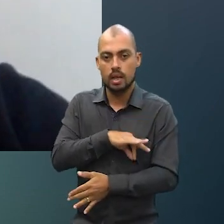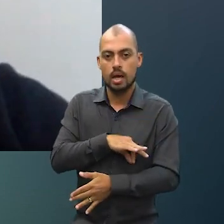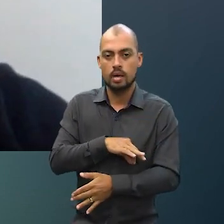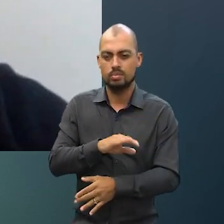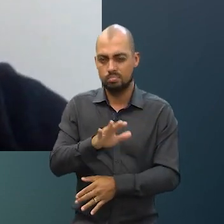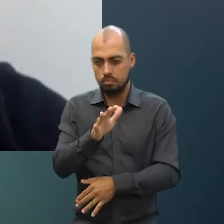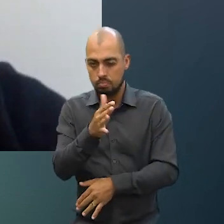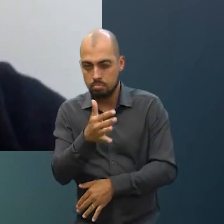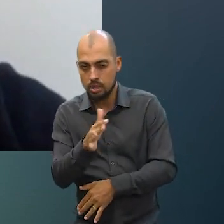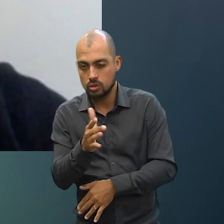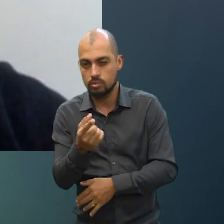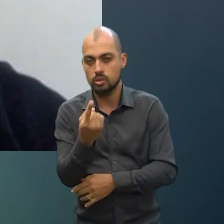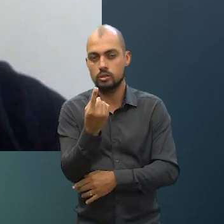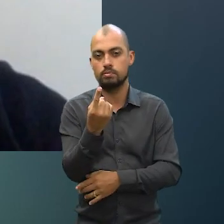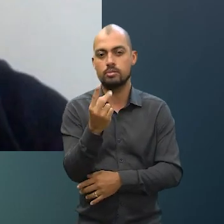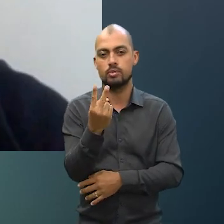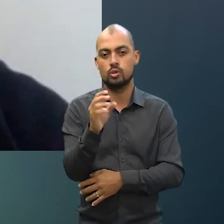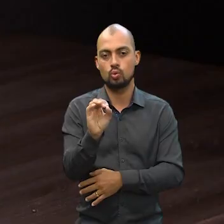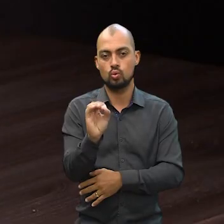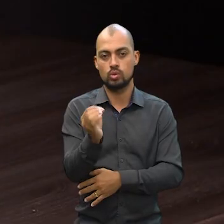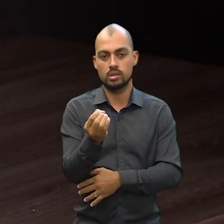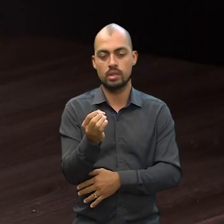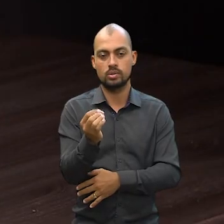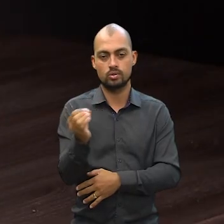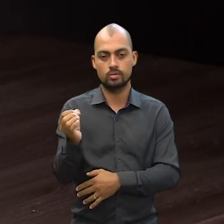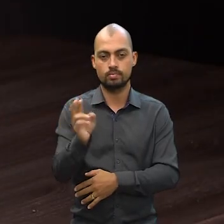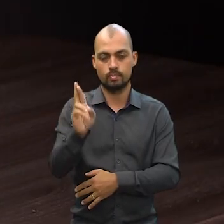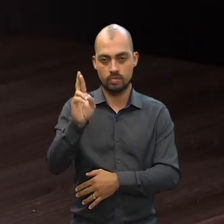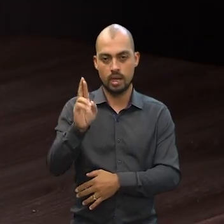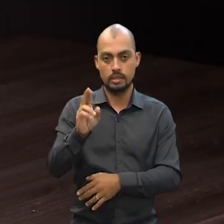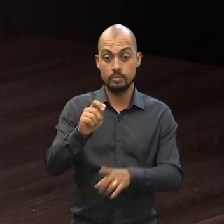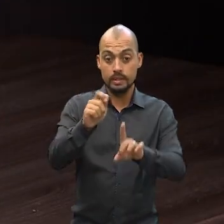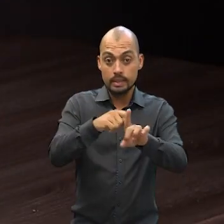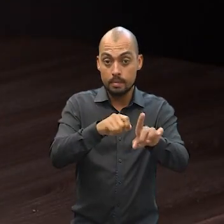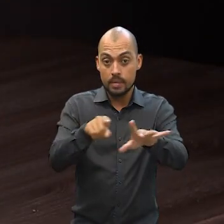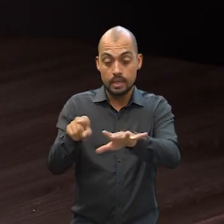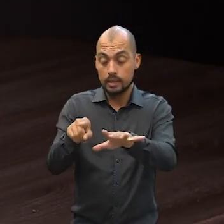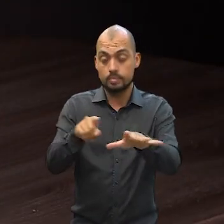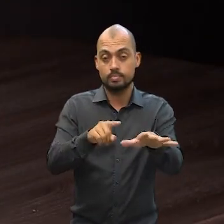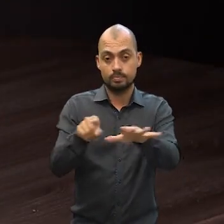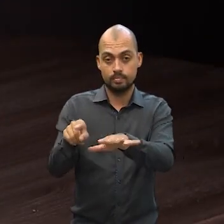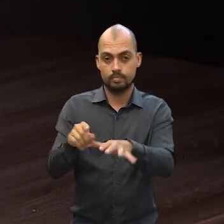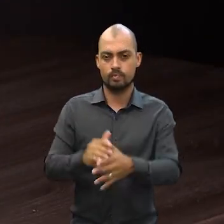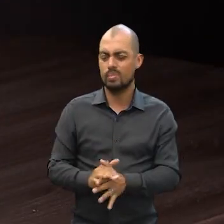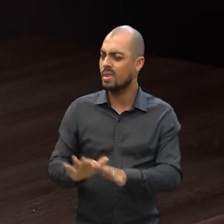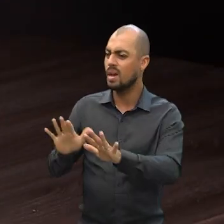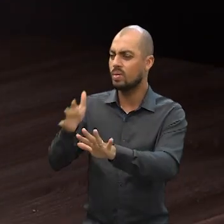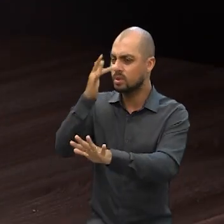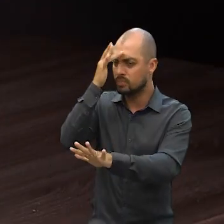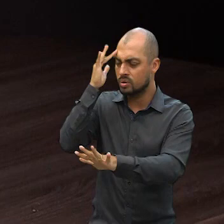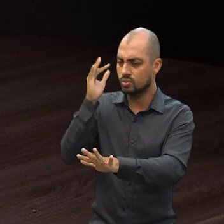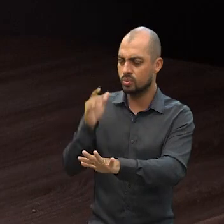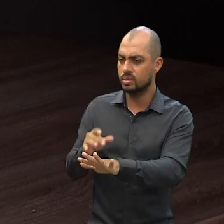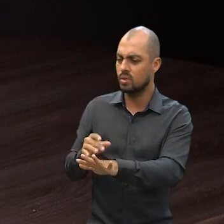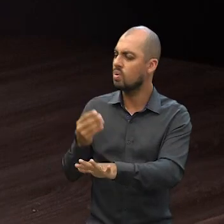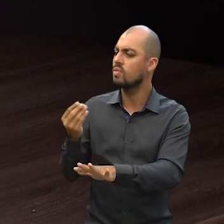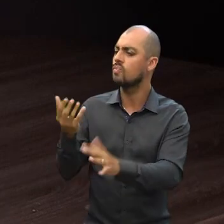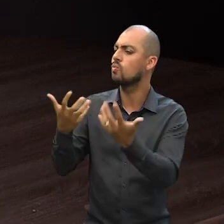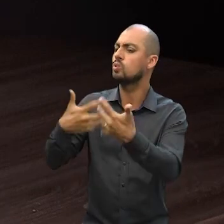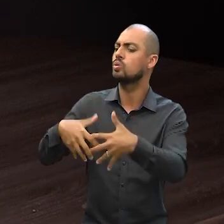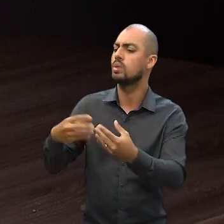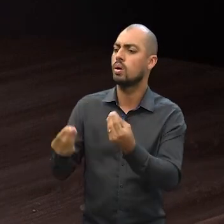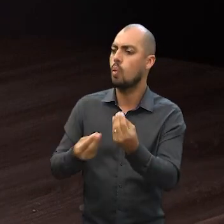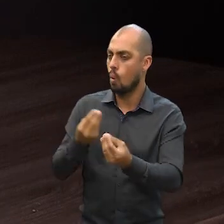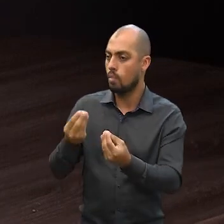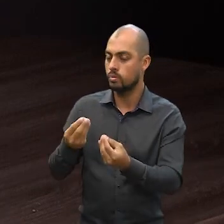de R$ 1.200 por semana. Agora, quando a gente fala e as pessoas ficaram pensando, nossa, como